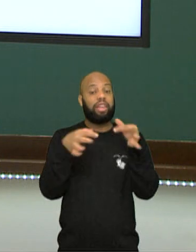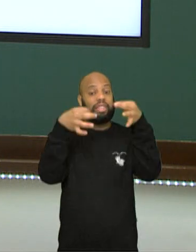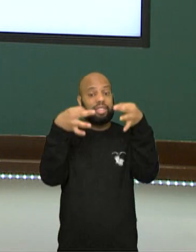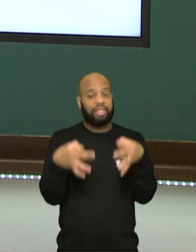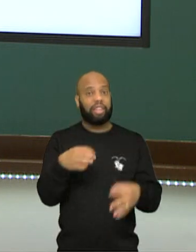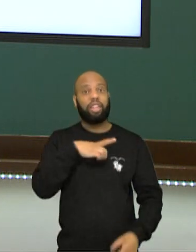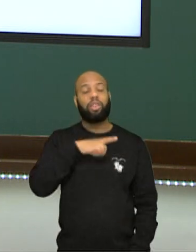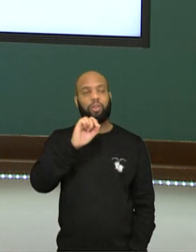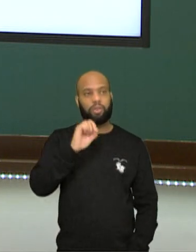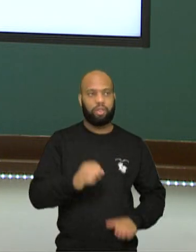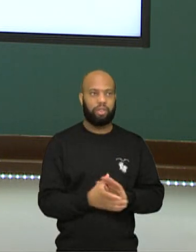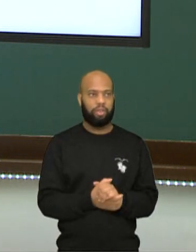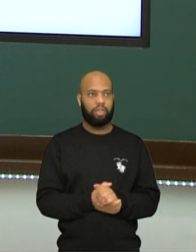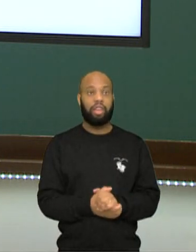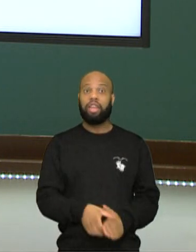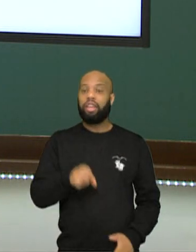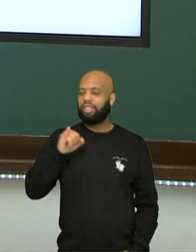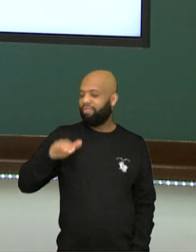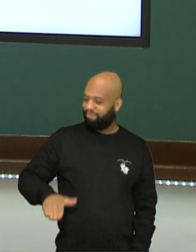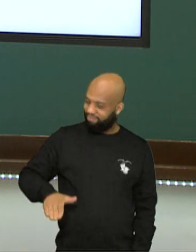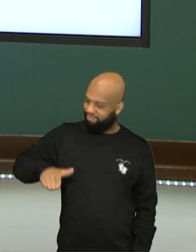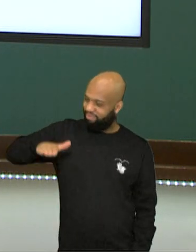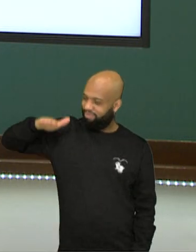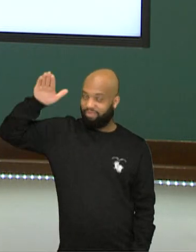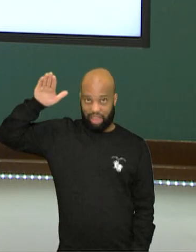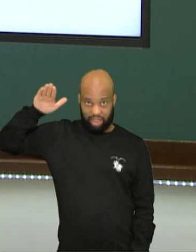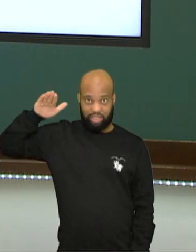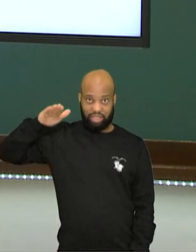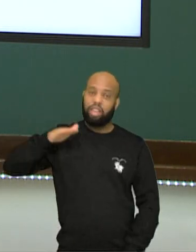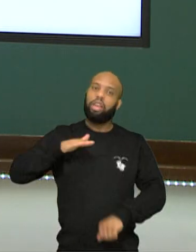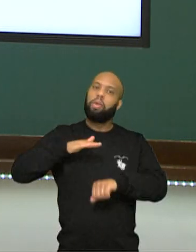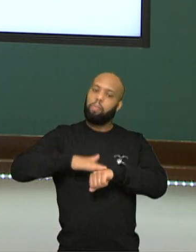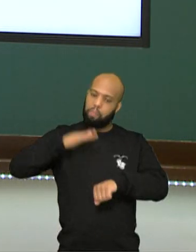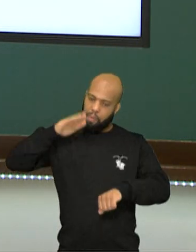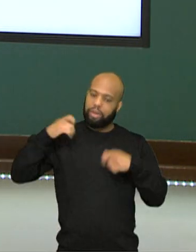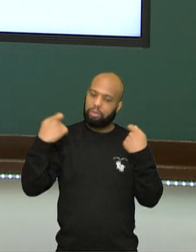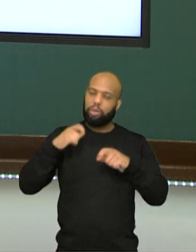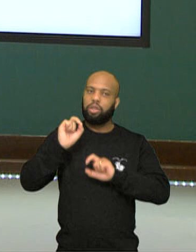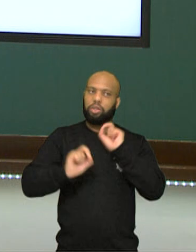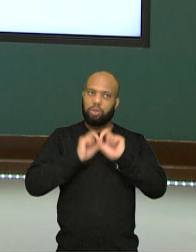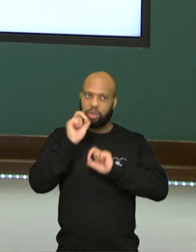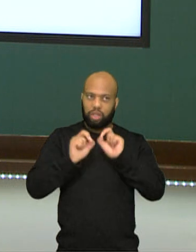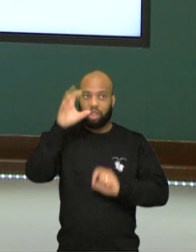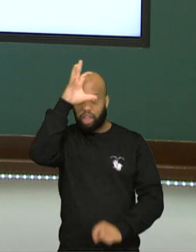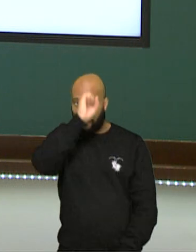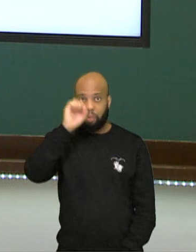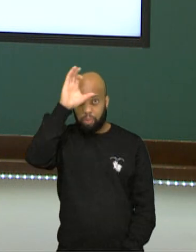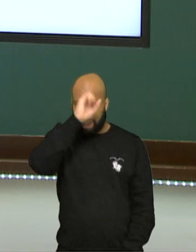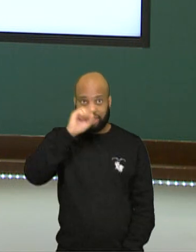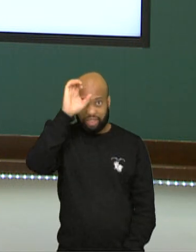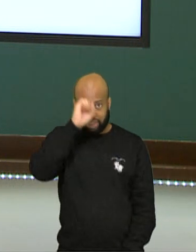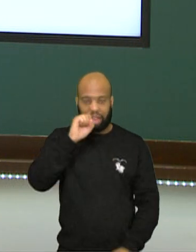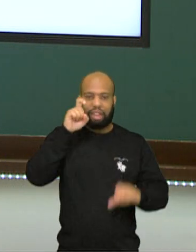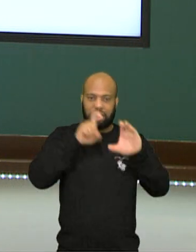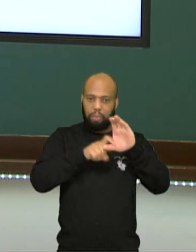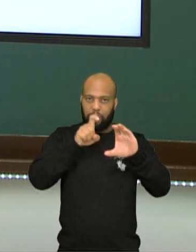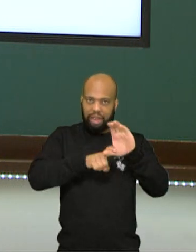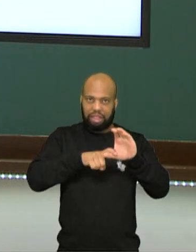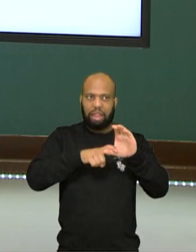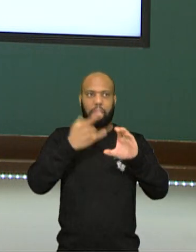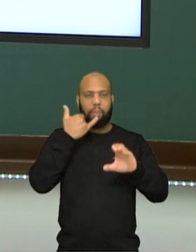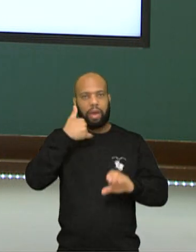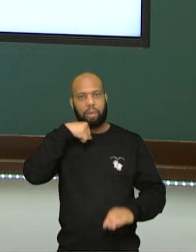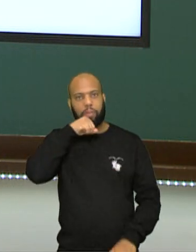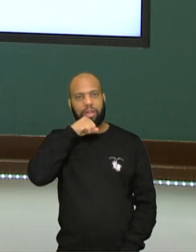temos aqui é: quanto mais se cresce, mais é preciso aprender a não depender tanto